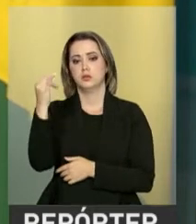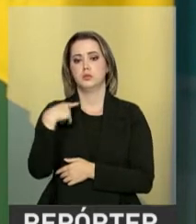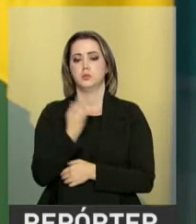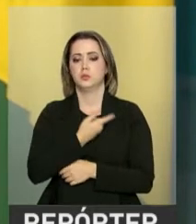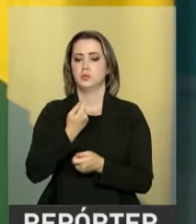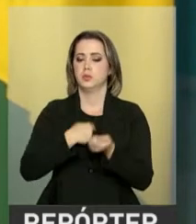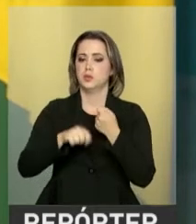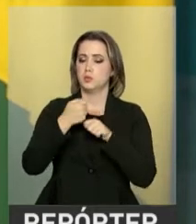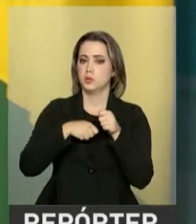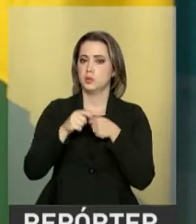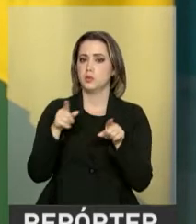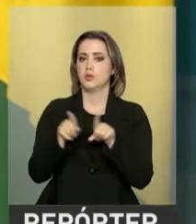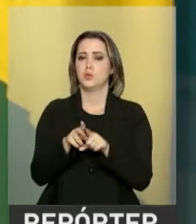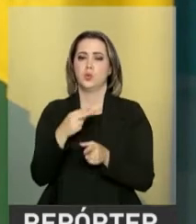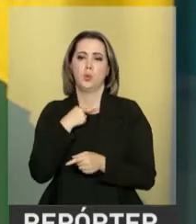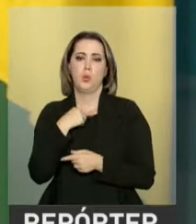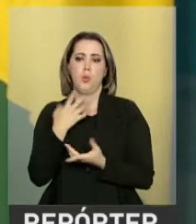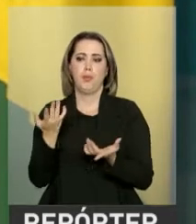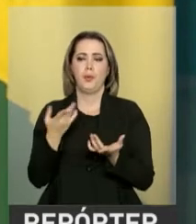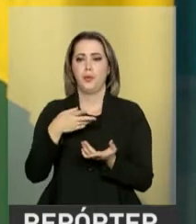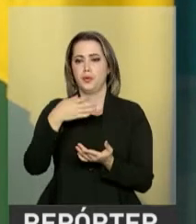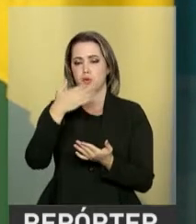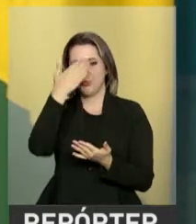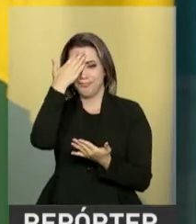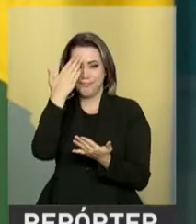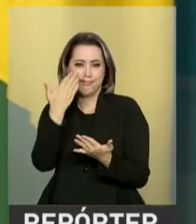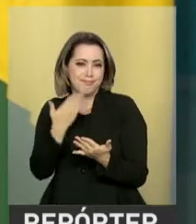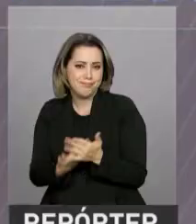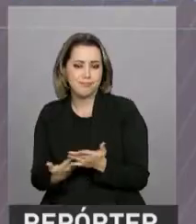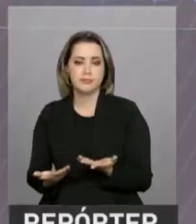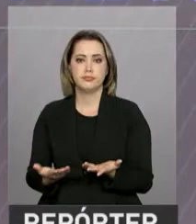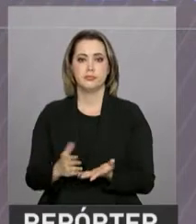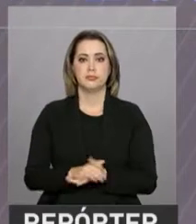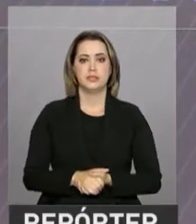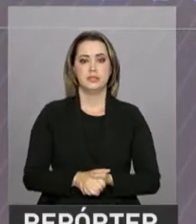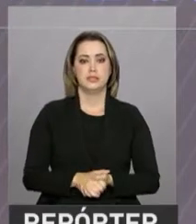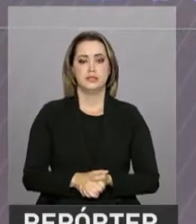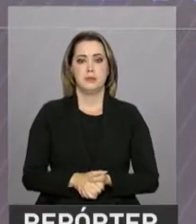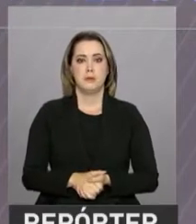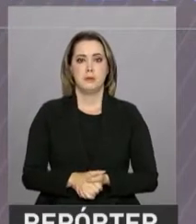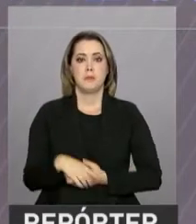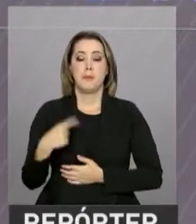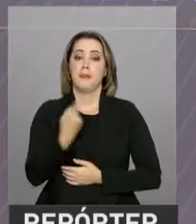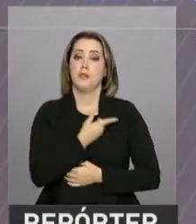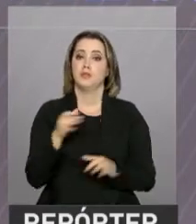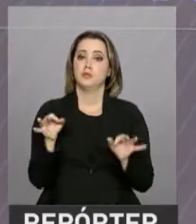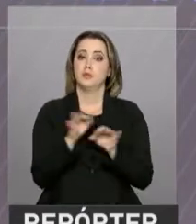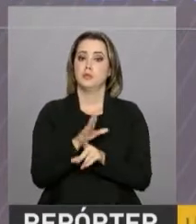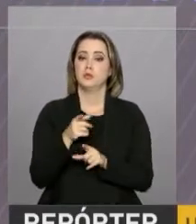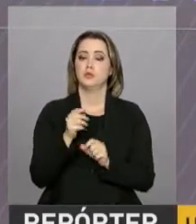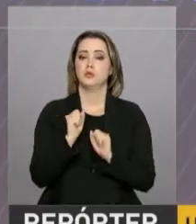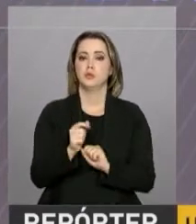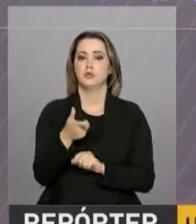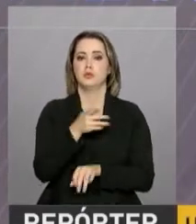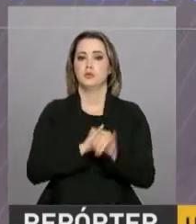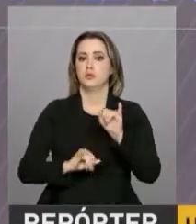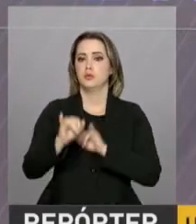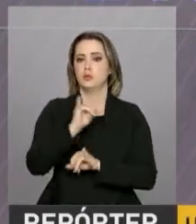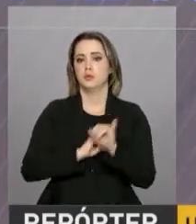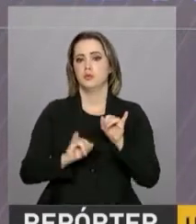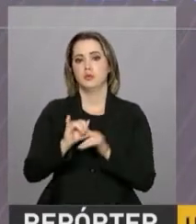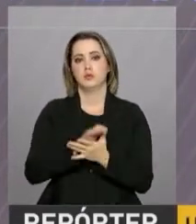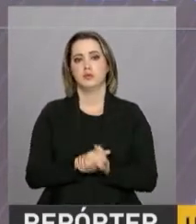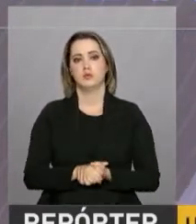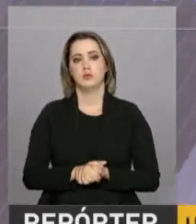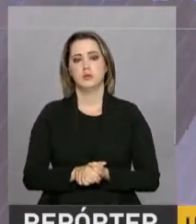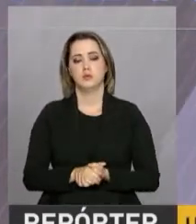nossa economia e que não pode ver a sua credibilidade abalada. Nós ficamos por aqui e podemos voltar a qualquer momento com